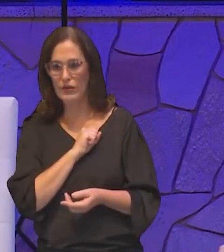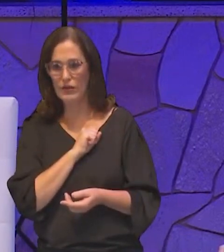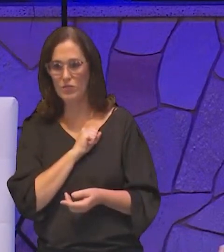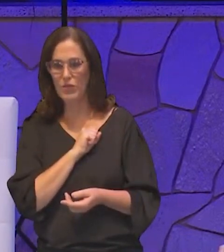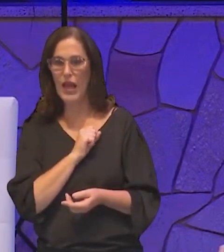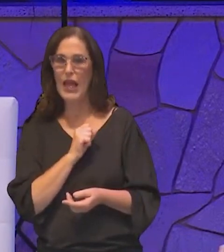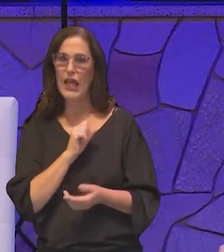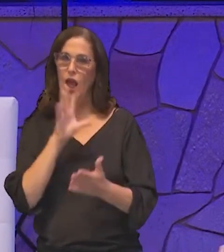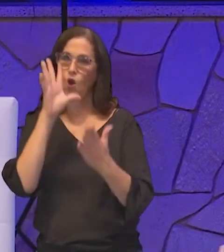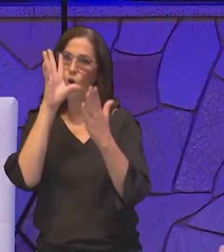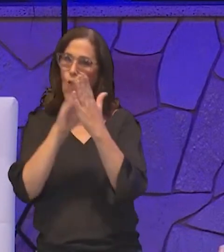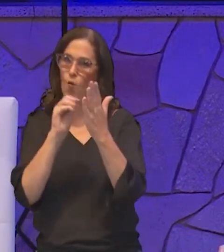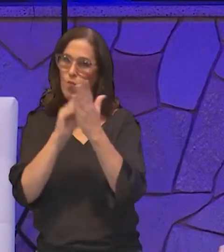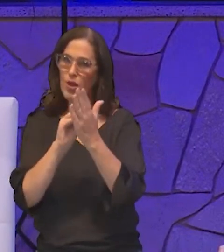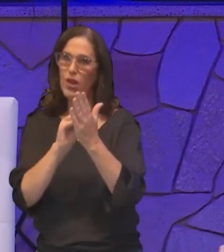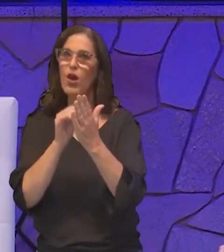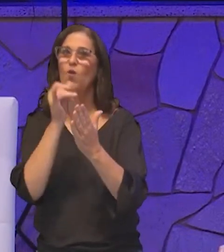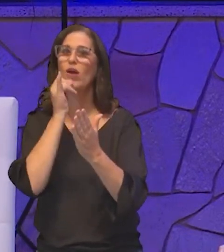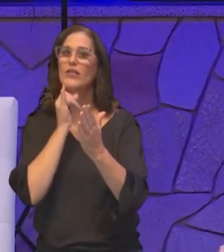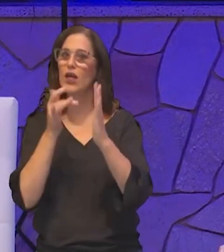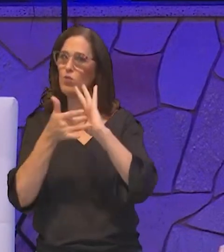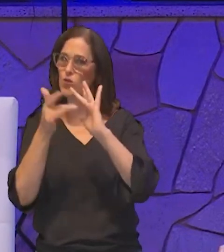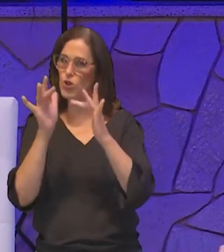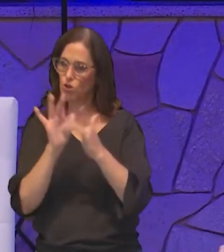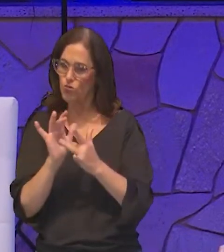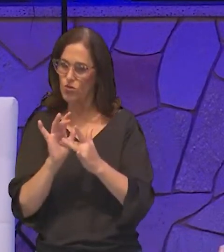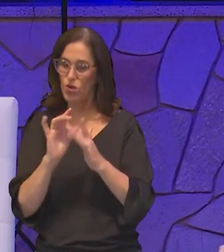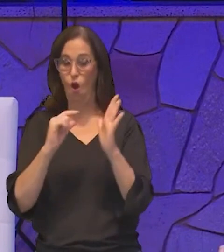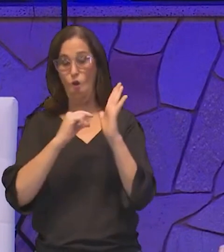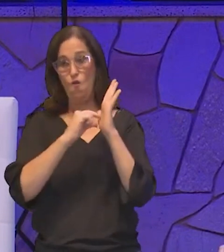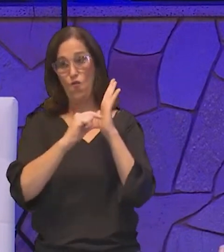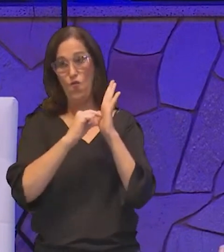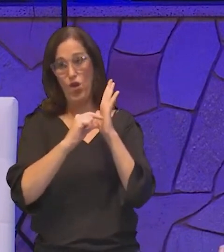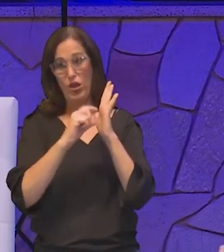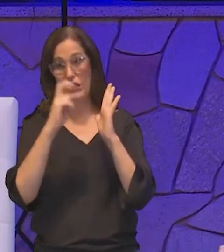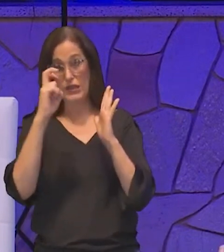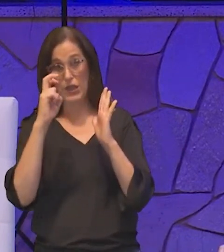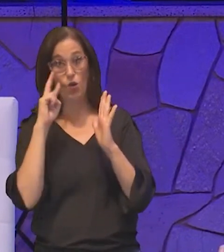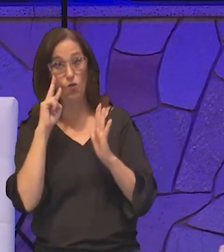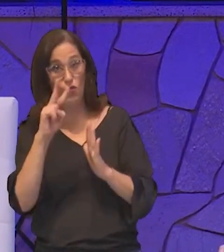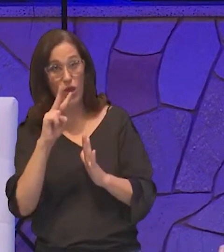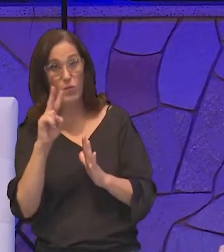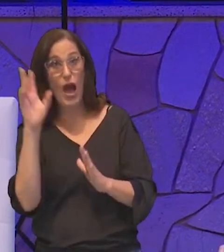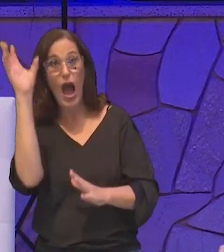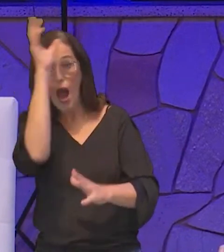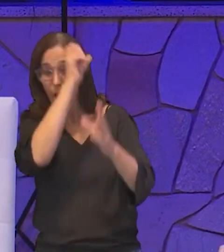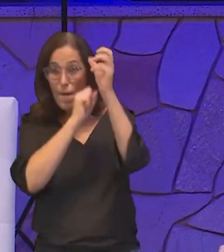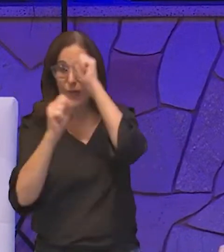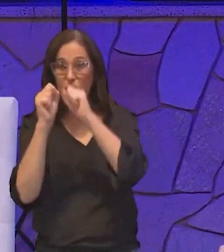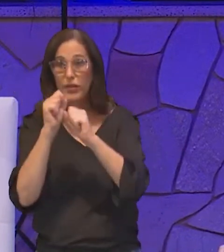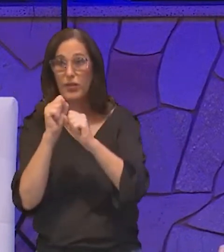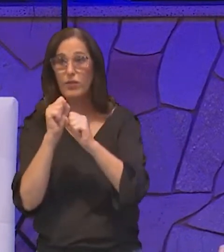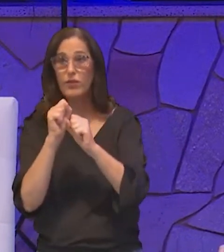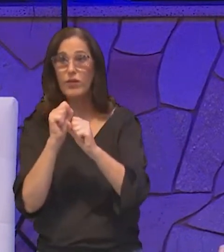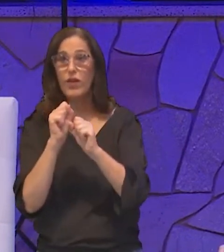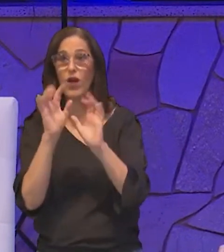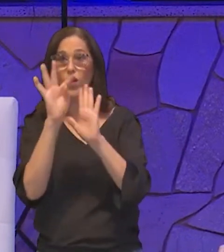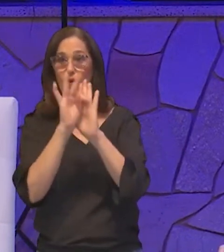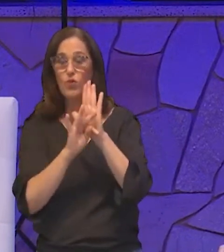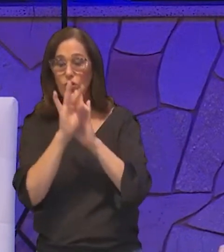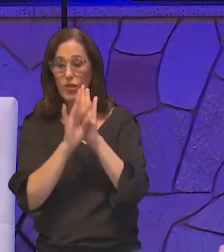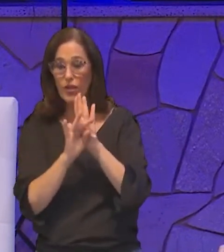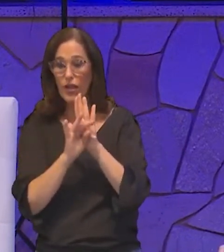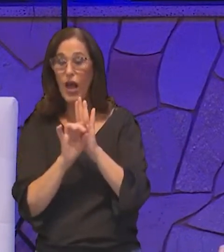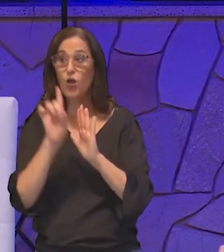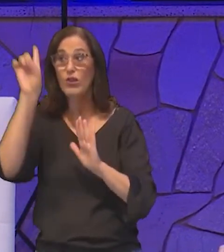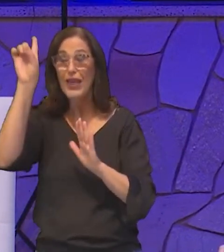o exemplo de Cristo. No verso 5, logo nós aprendemos nesse texto? Ora, o Deus